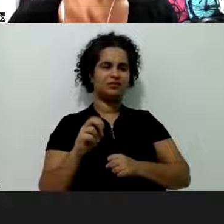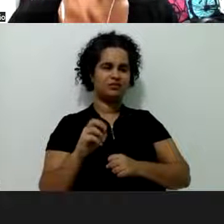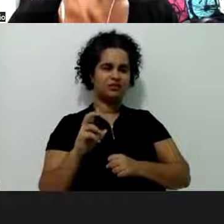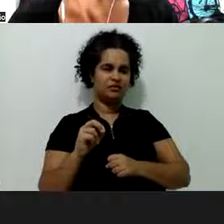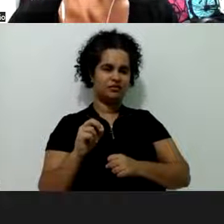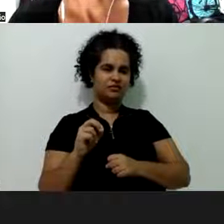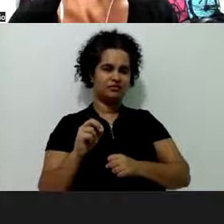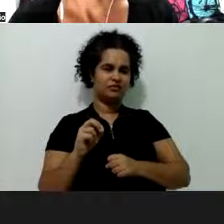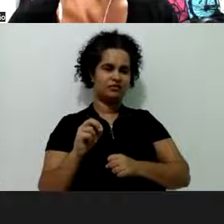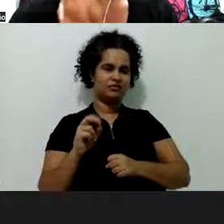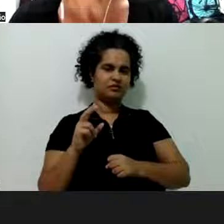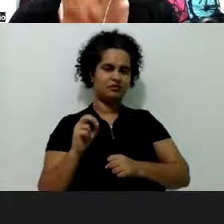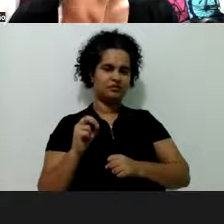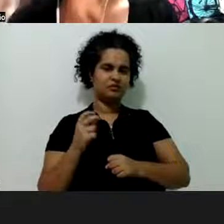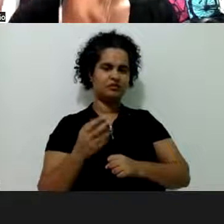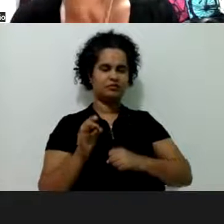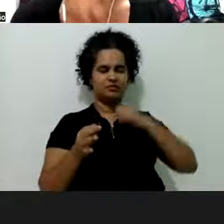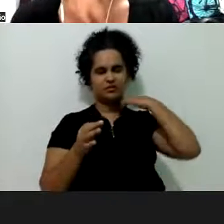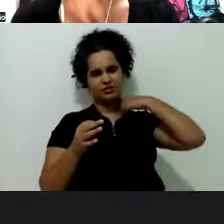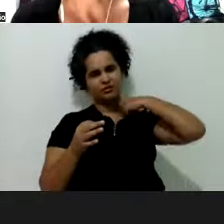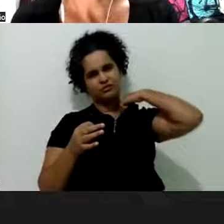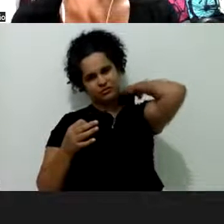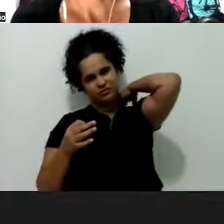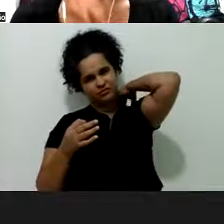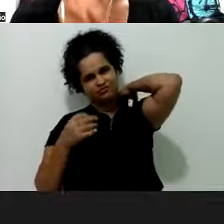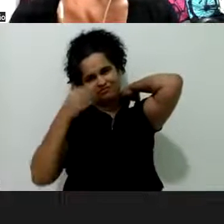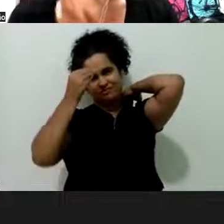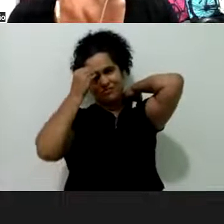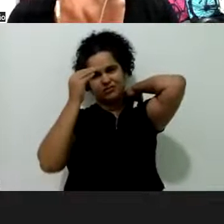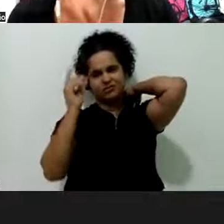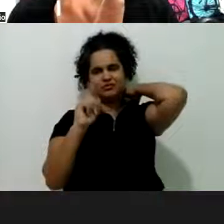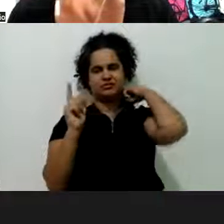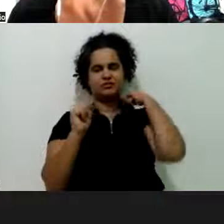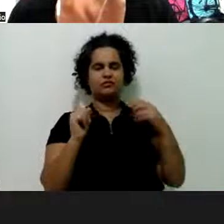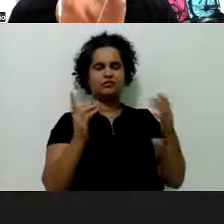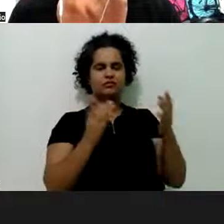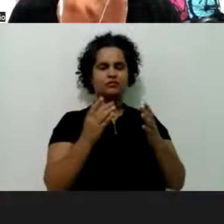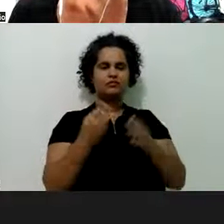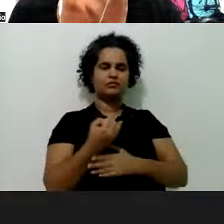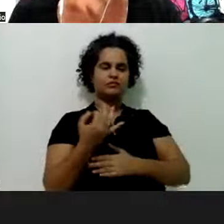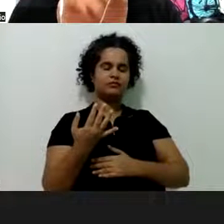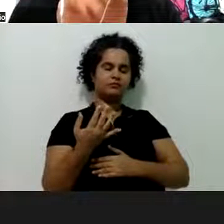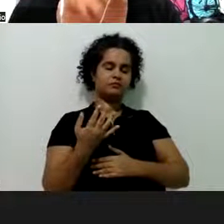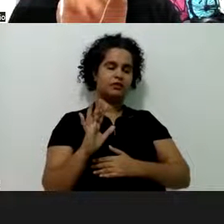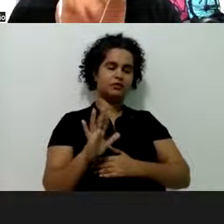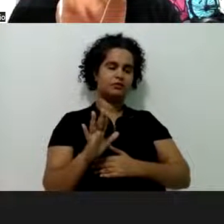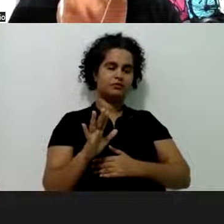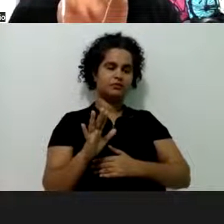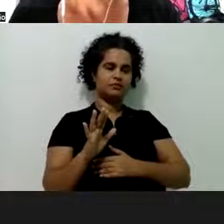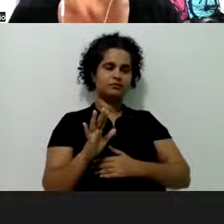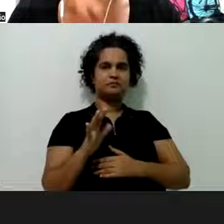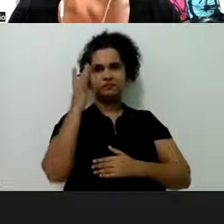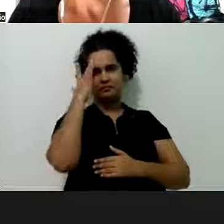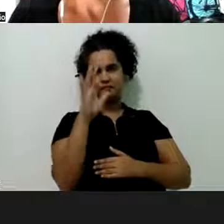né? Que agora eu não tenho de cabeça esses números, mas a partir, sei lá, a partir